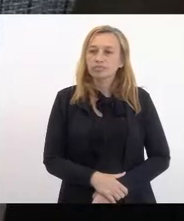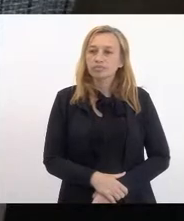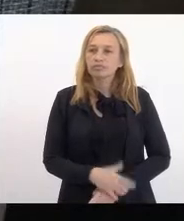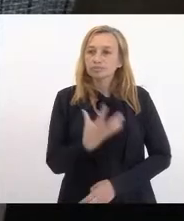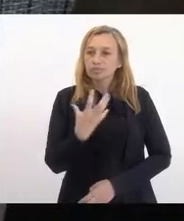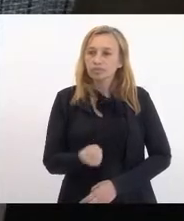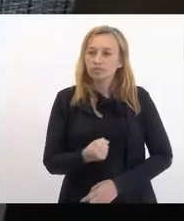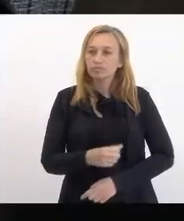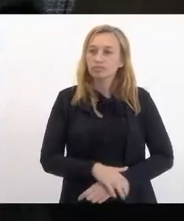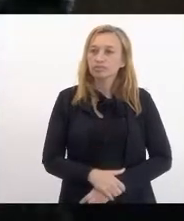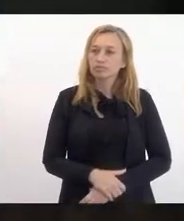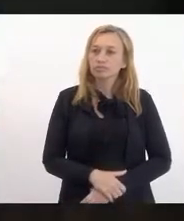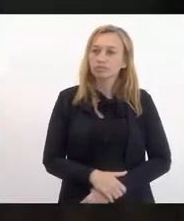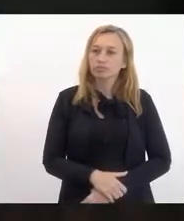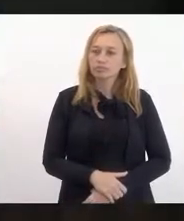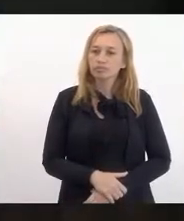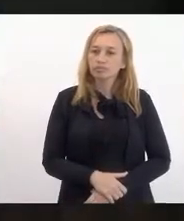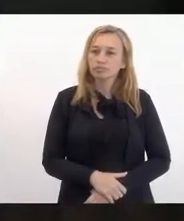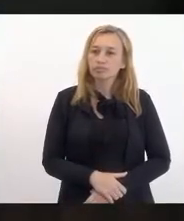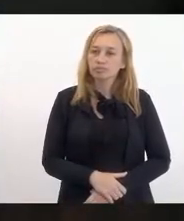Parecer favorável.